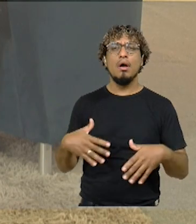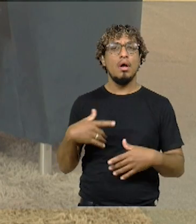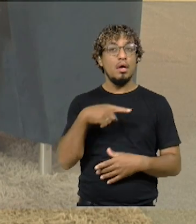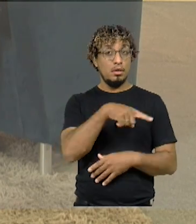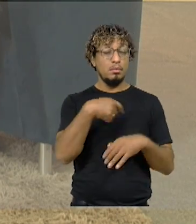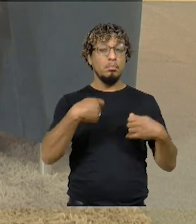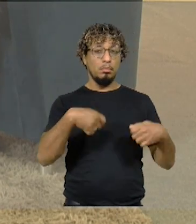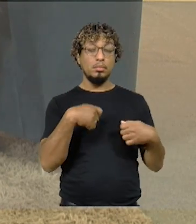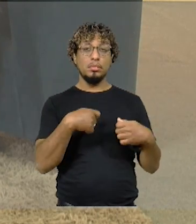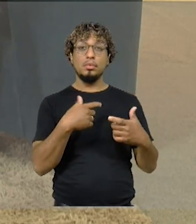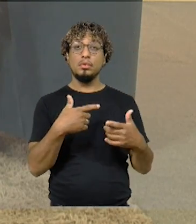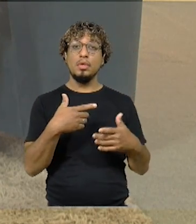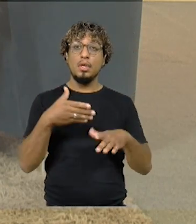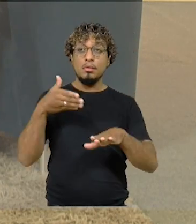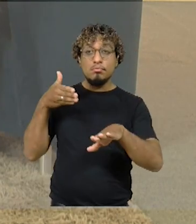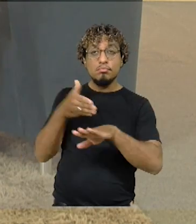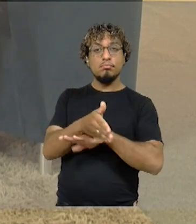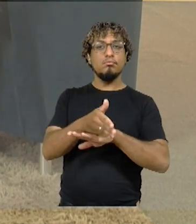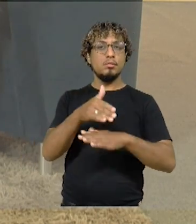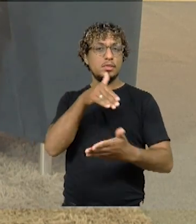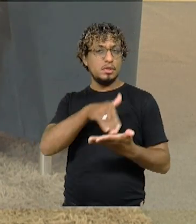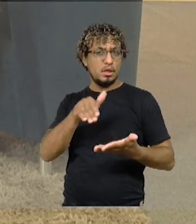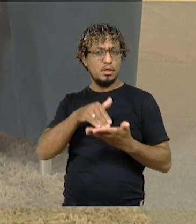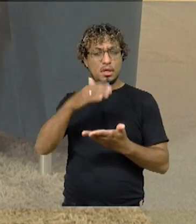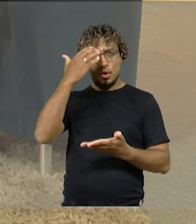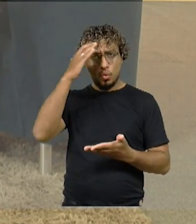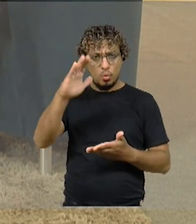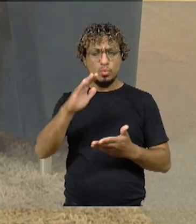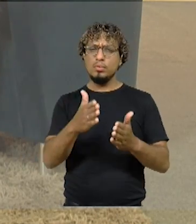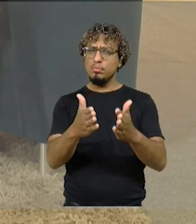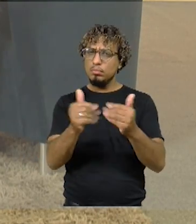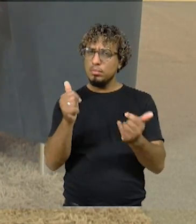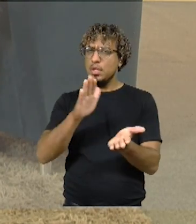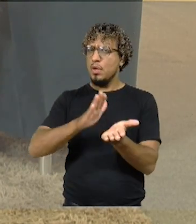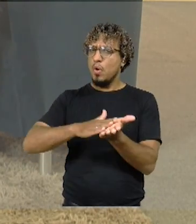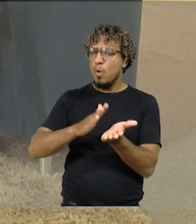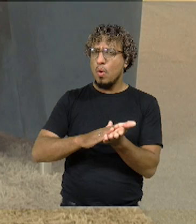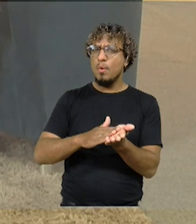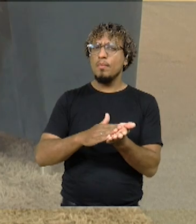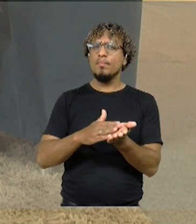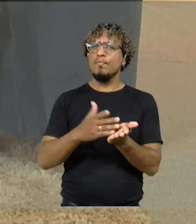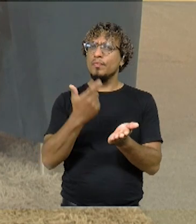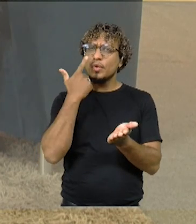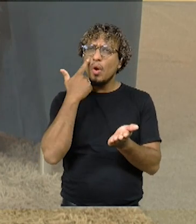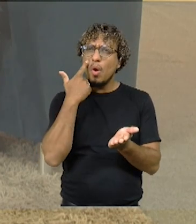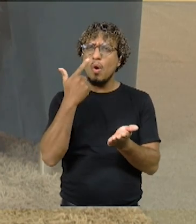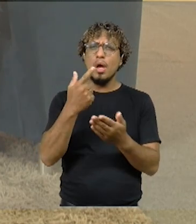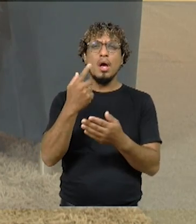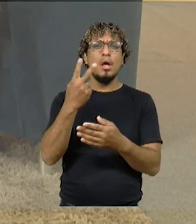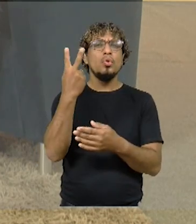Né? Essa história que só enche quando vem artista de fora é balela. Nós temos que valorizar a